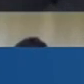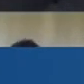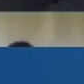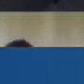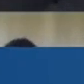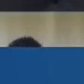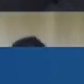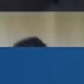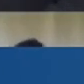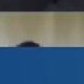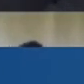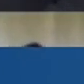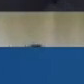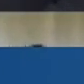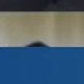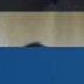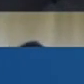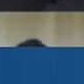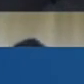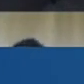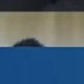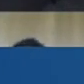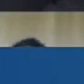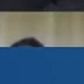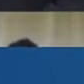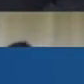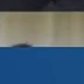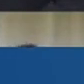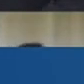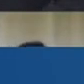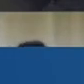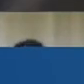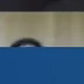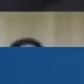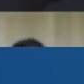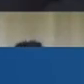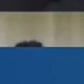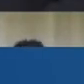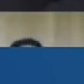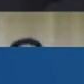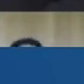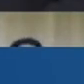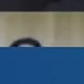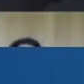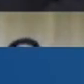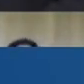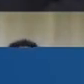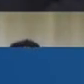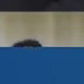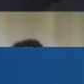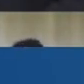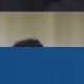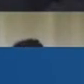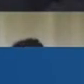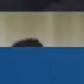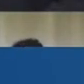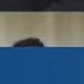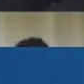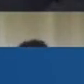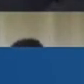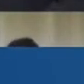pessoas comparecem à investigação em razão da participação na preparação,